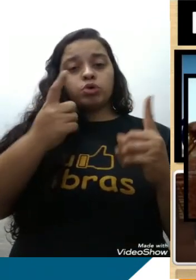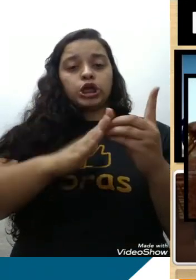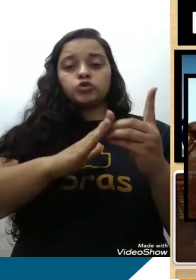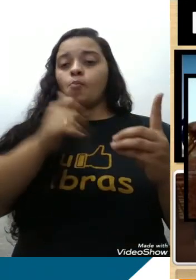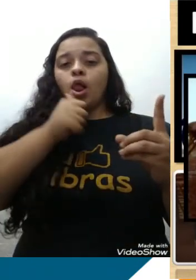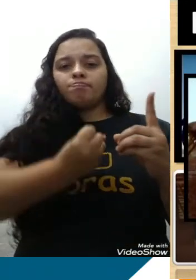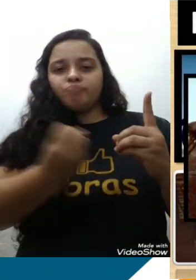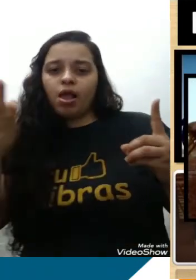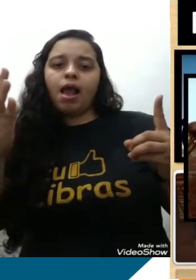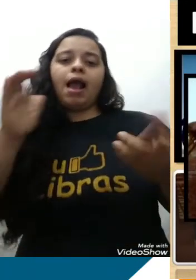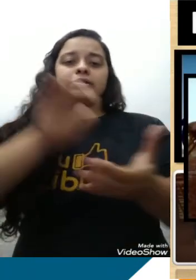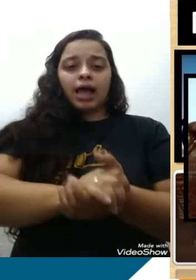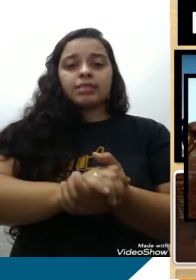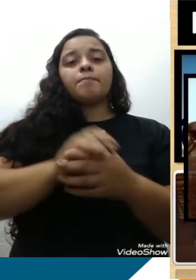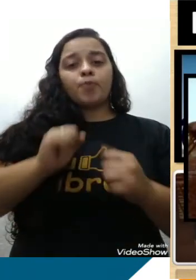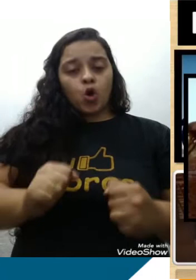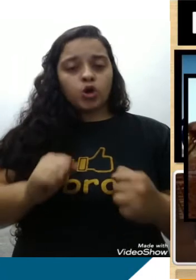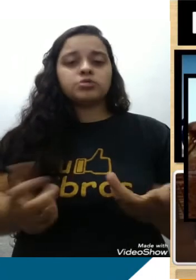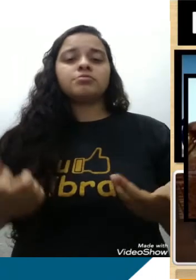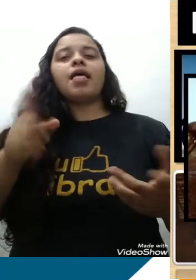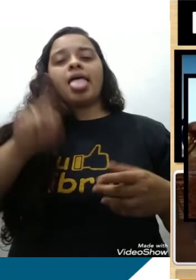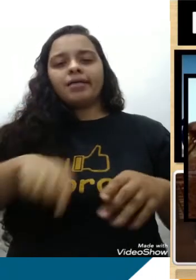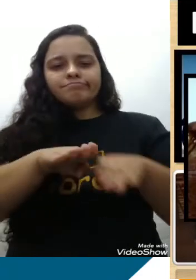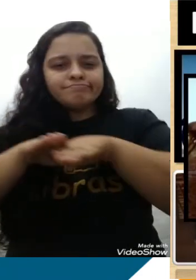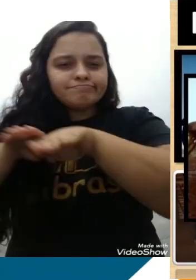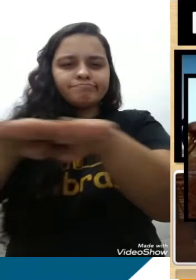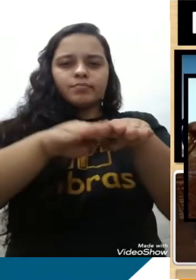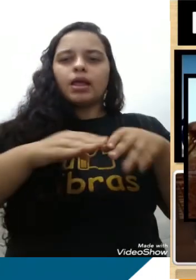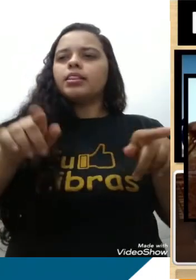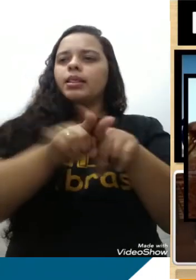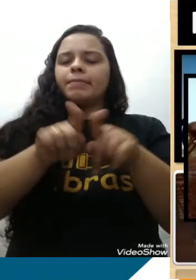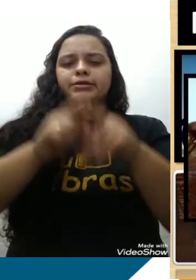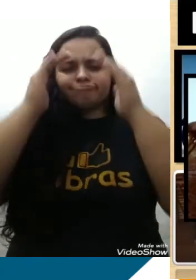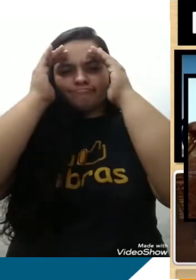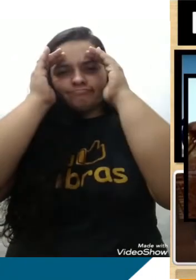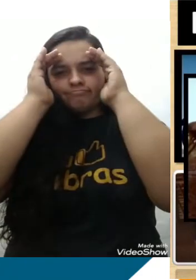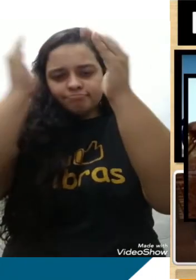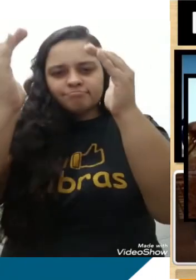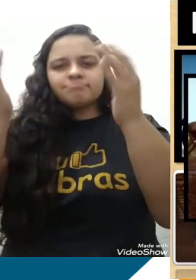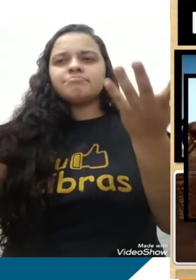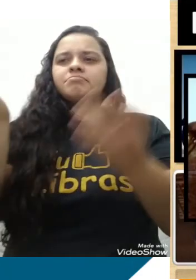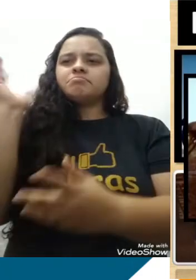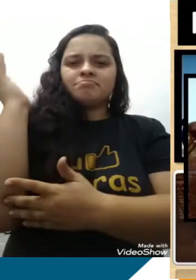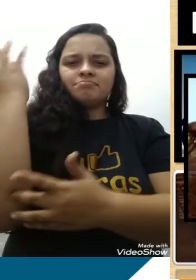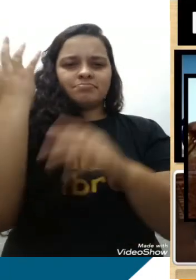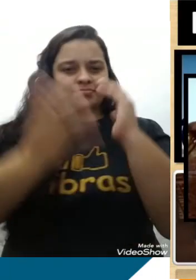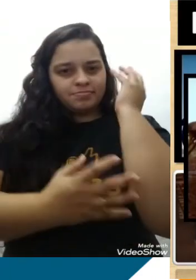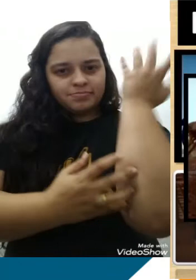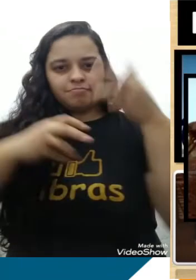são sociedades, geralmente, né, extremamente igualitárias, com uma relação de sustentabilidade, uma relação